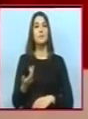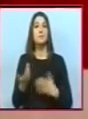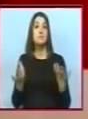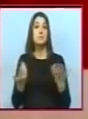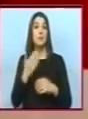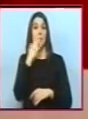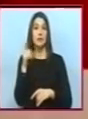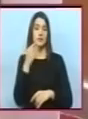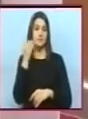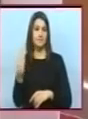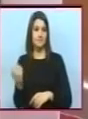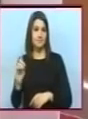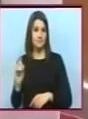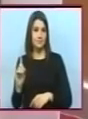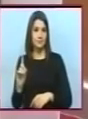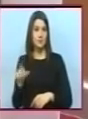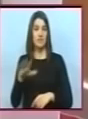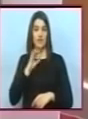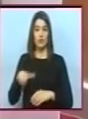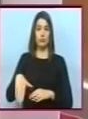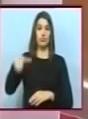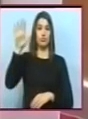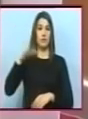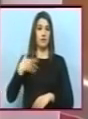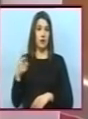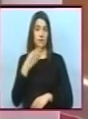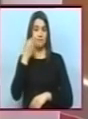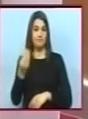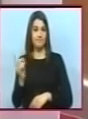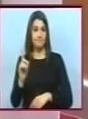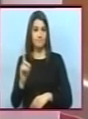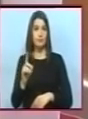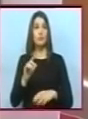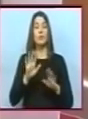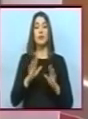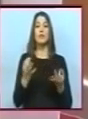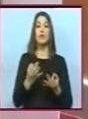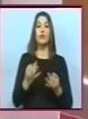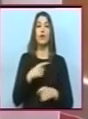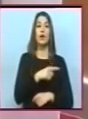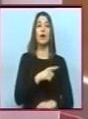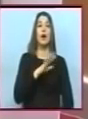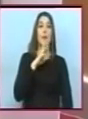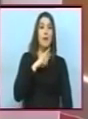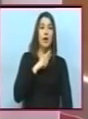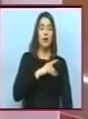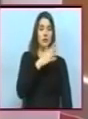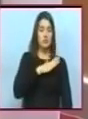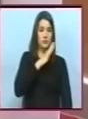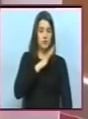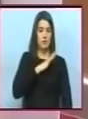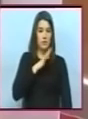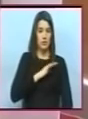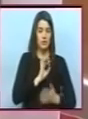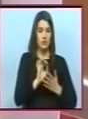teoricamente, indigna, mas, apesar de toda a descrição dantesca que a senhora me fez daquilo